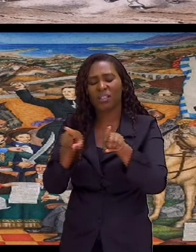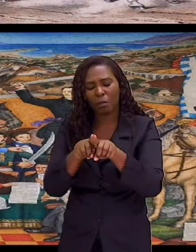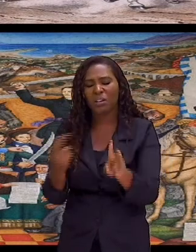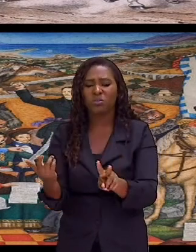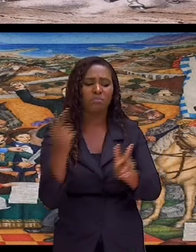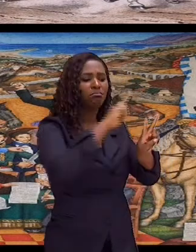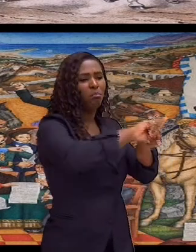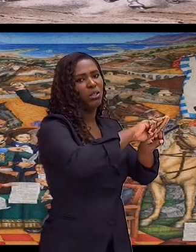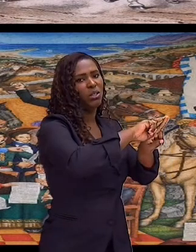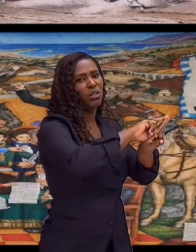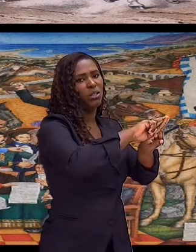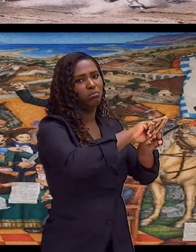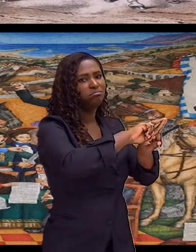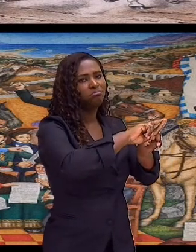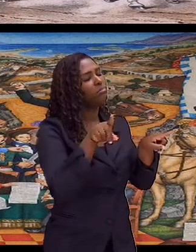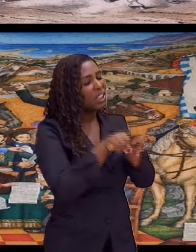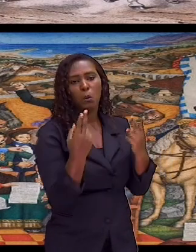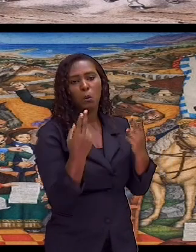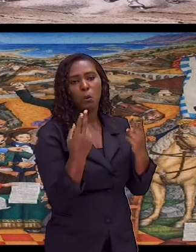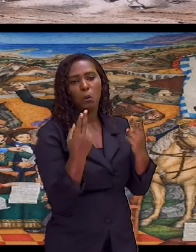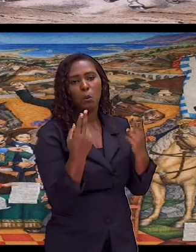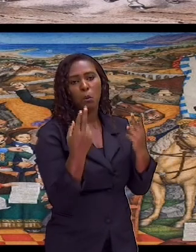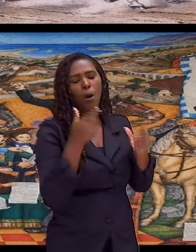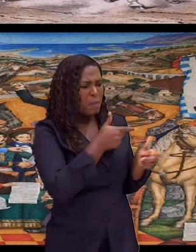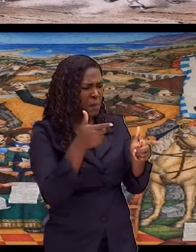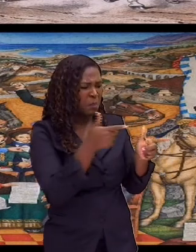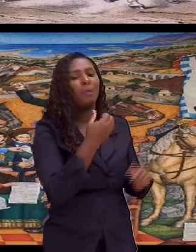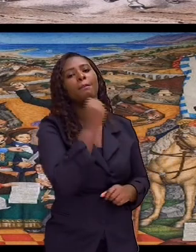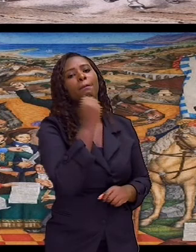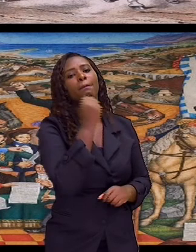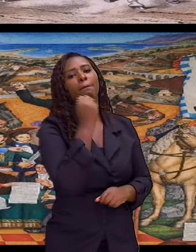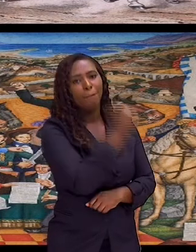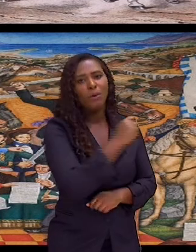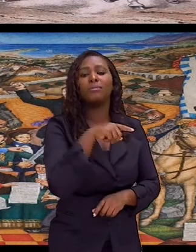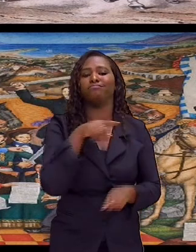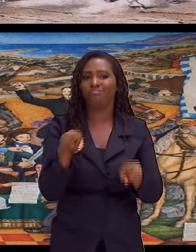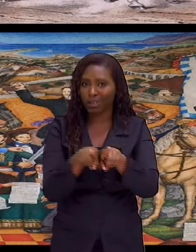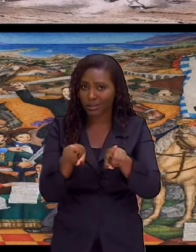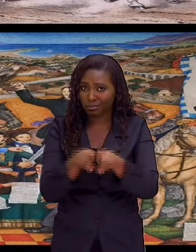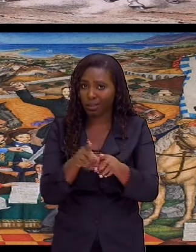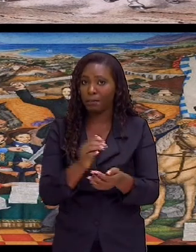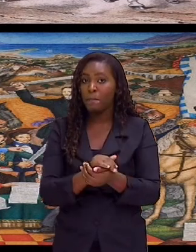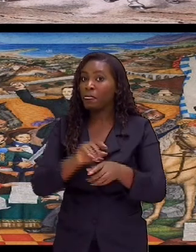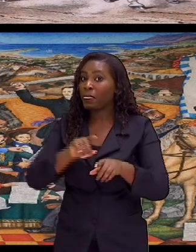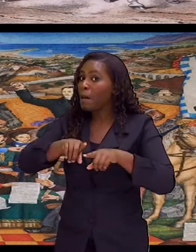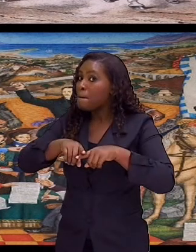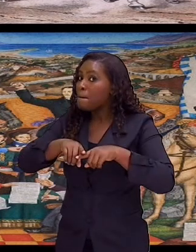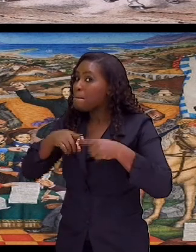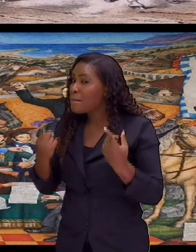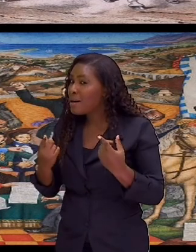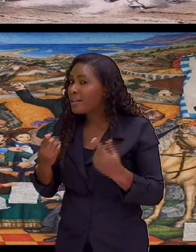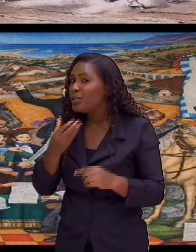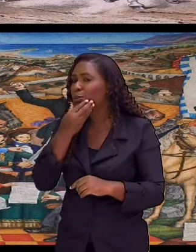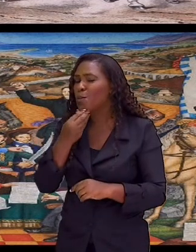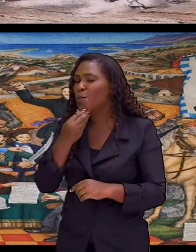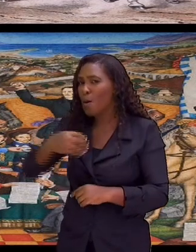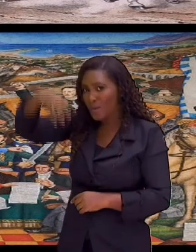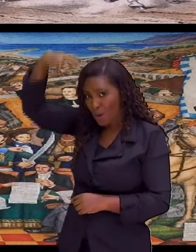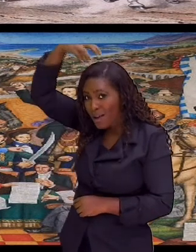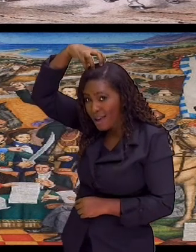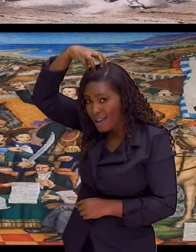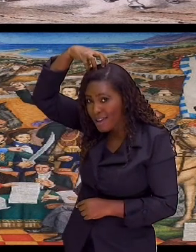crioulos. Nesse mesmo ano, o rei Fernando VII, que havia recuperado o trono espanhol,